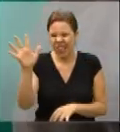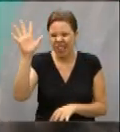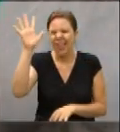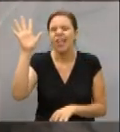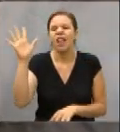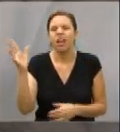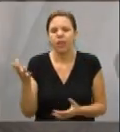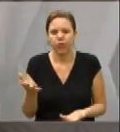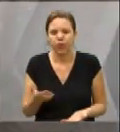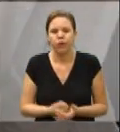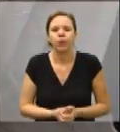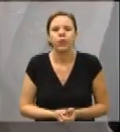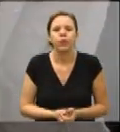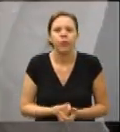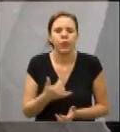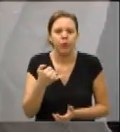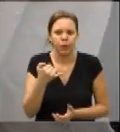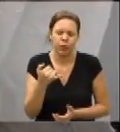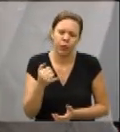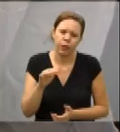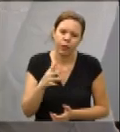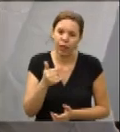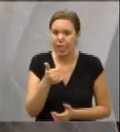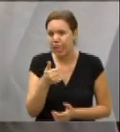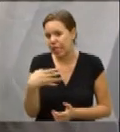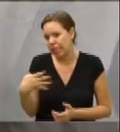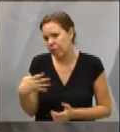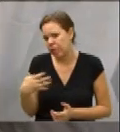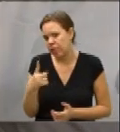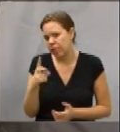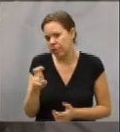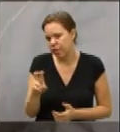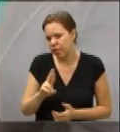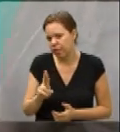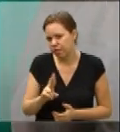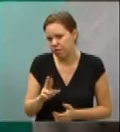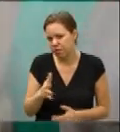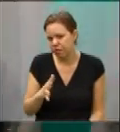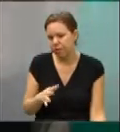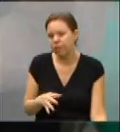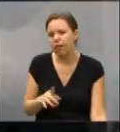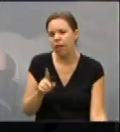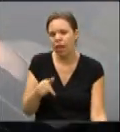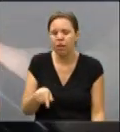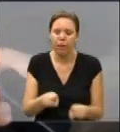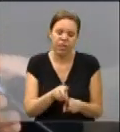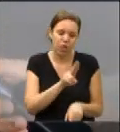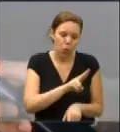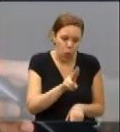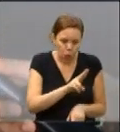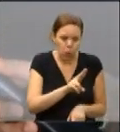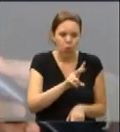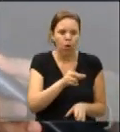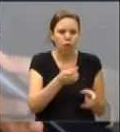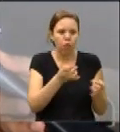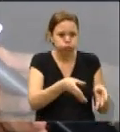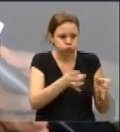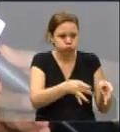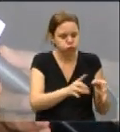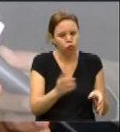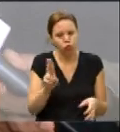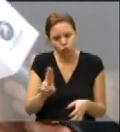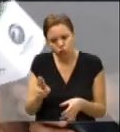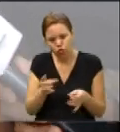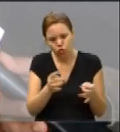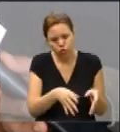caro. Essas canetas custam por volta de 14, 15 reais cada caneta. E elas são descartáveis, então na vida a gente compra muitas e muitas e